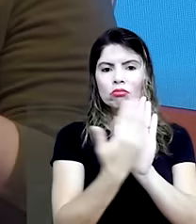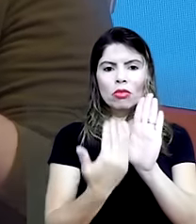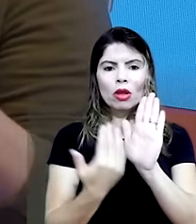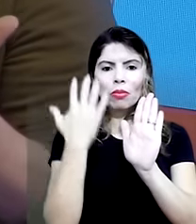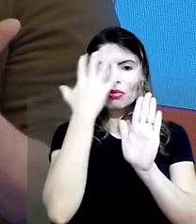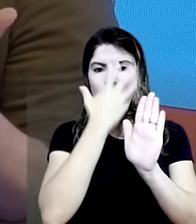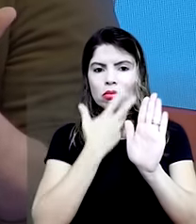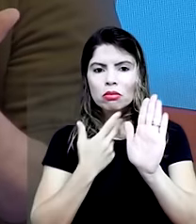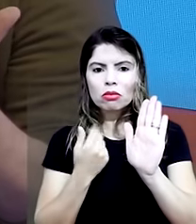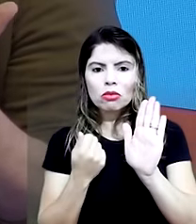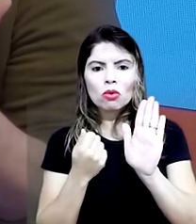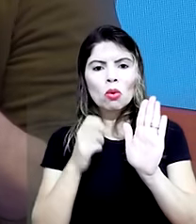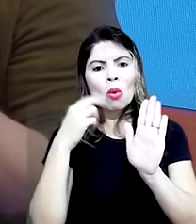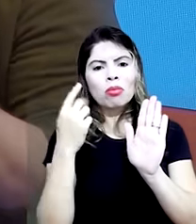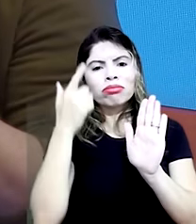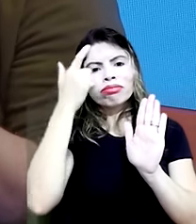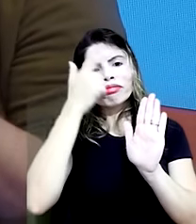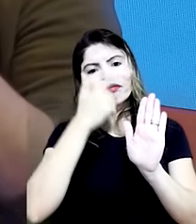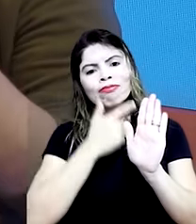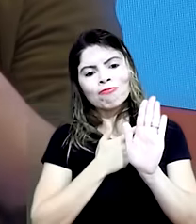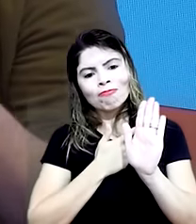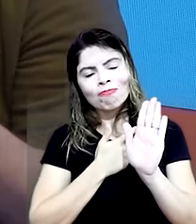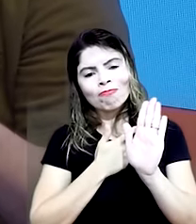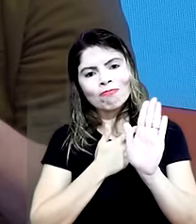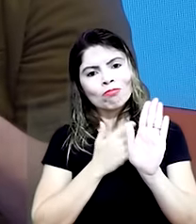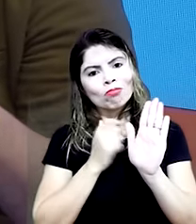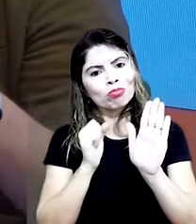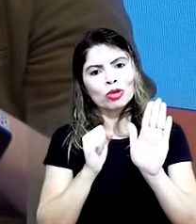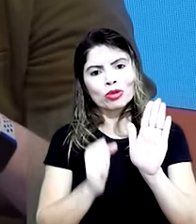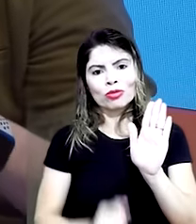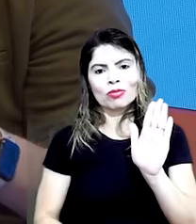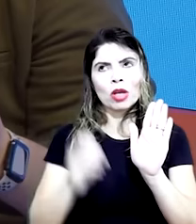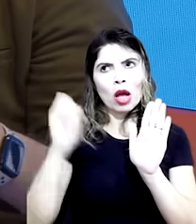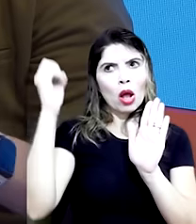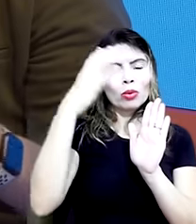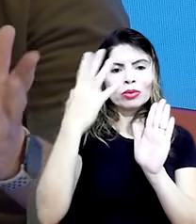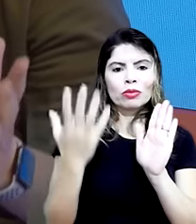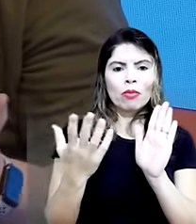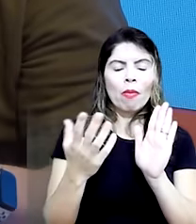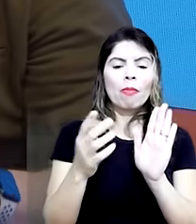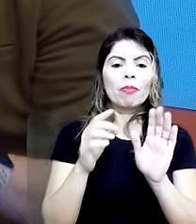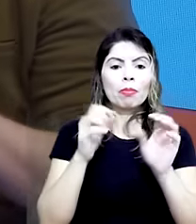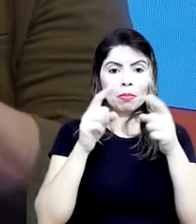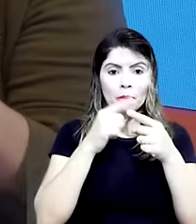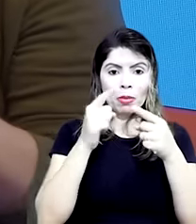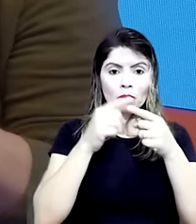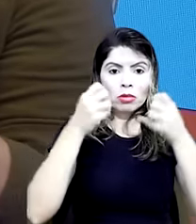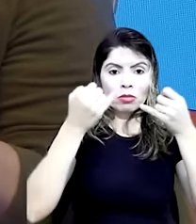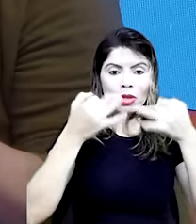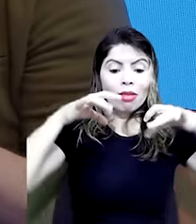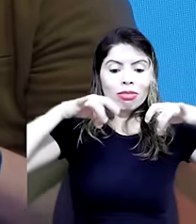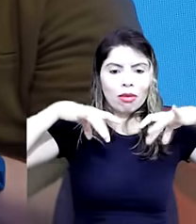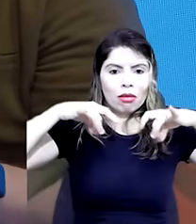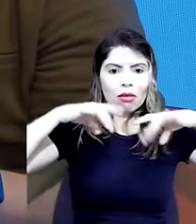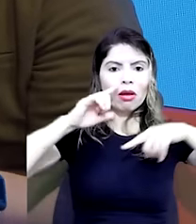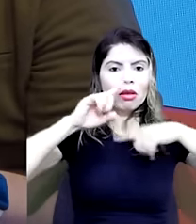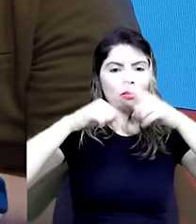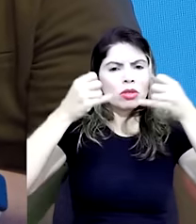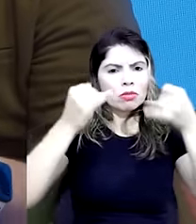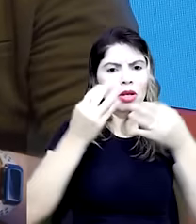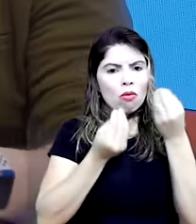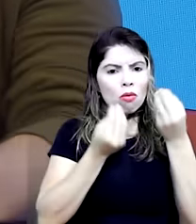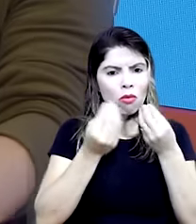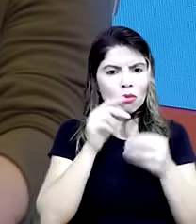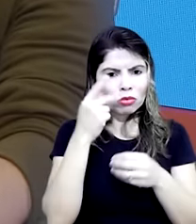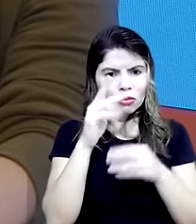vou falar da forma técnica tá E depois eu vou falar de como as pessoas podem usar isso em casa como é que eu posso fazer então vamos entender um pouquinho Tecnicamente como